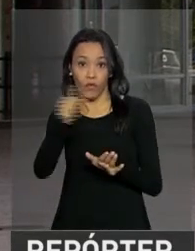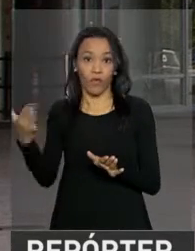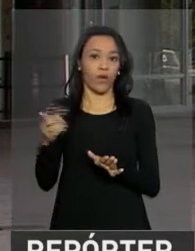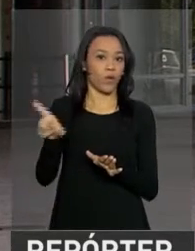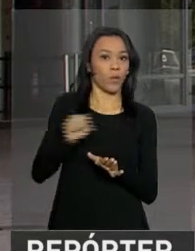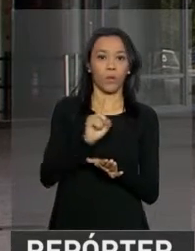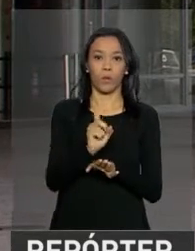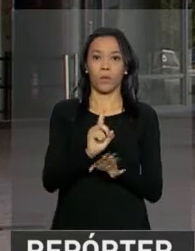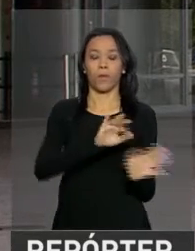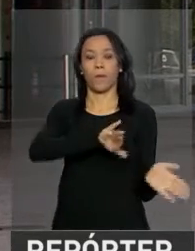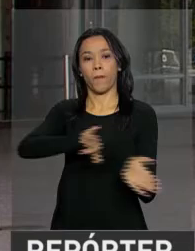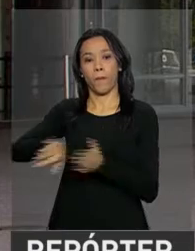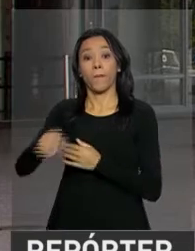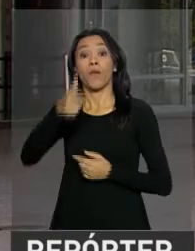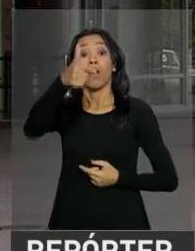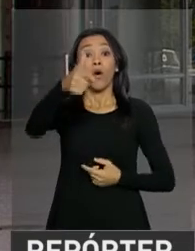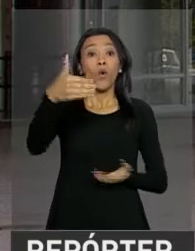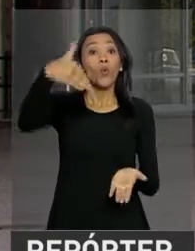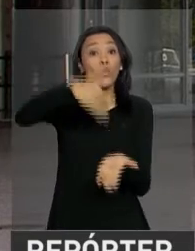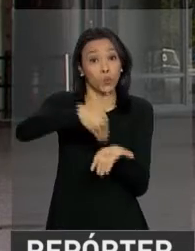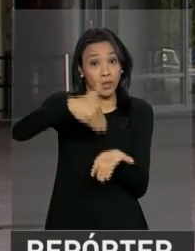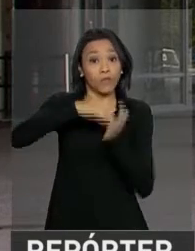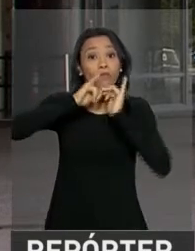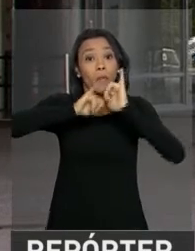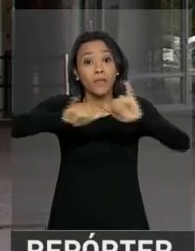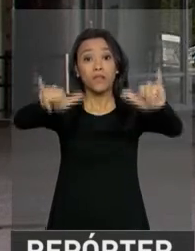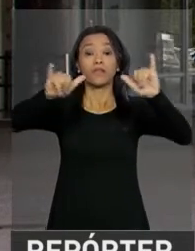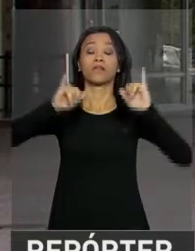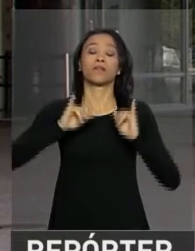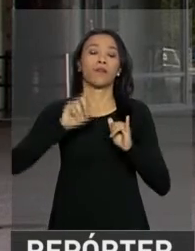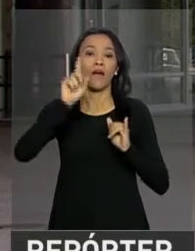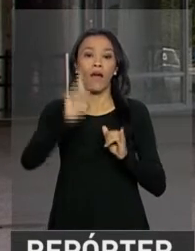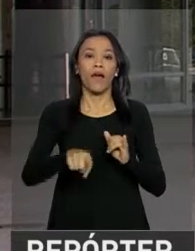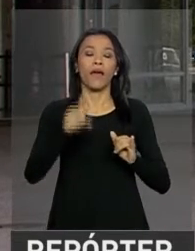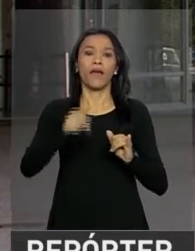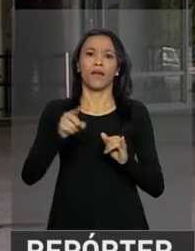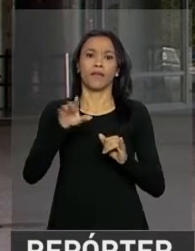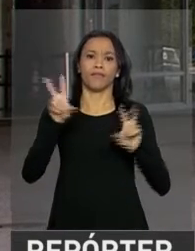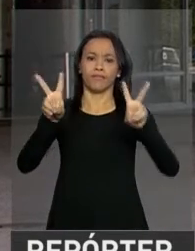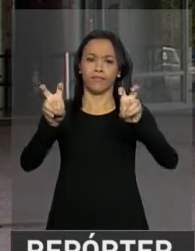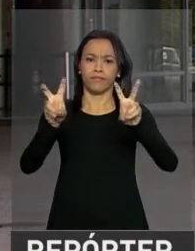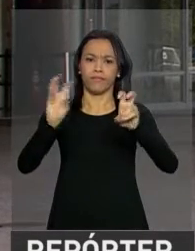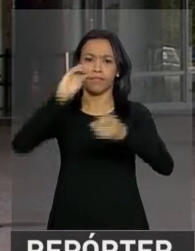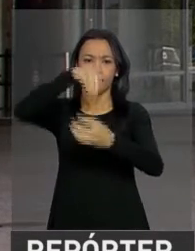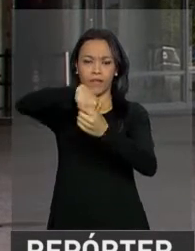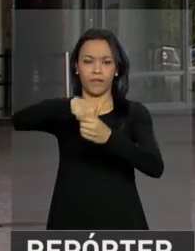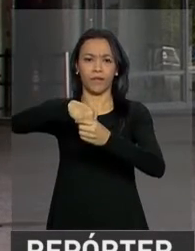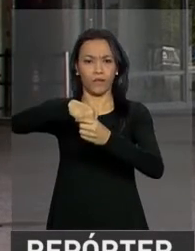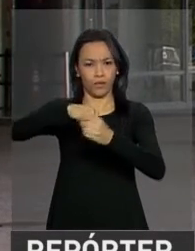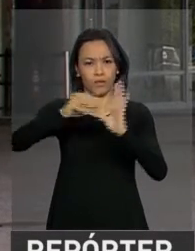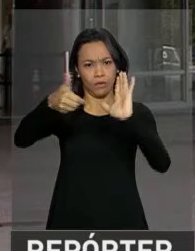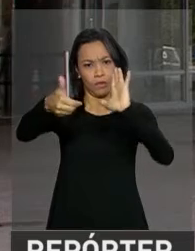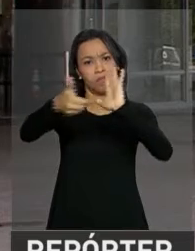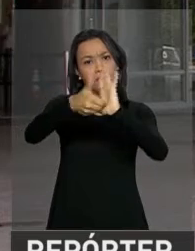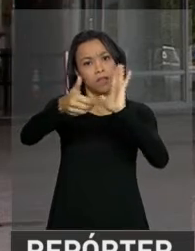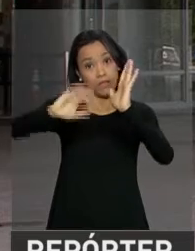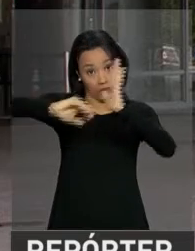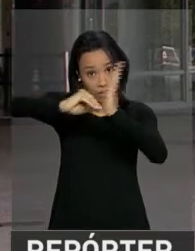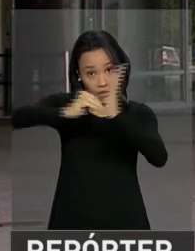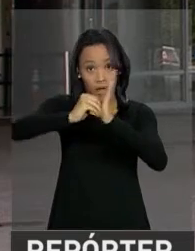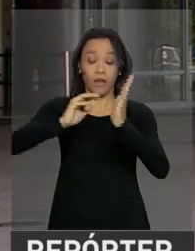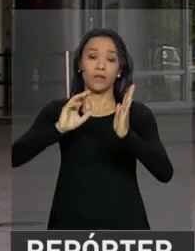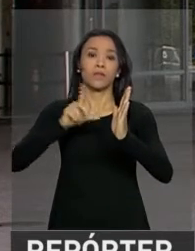e olha danielle uma última informação à comissão de assuntos econômicos do senado federal sabatina agora pela manhã o